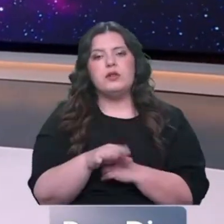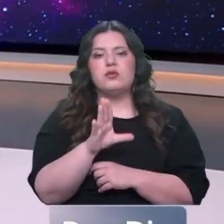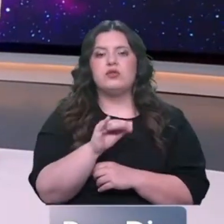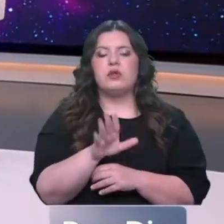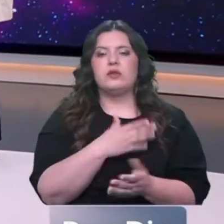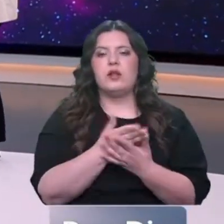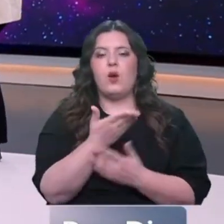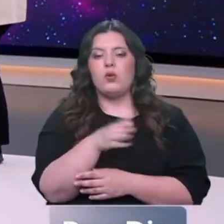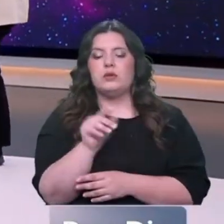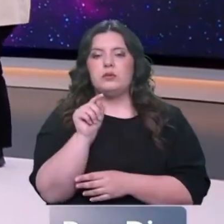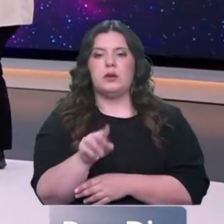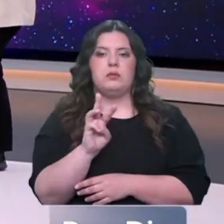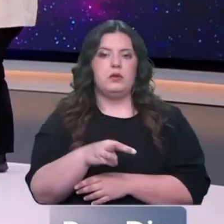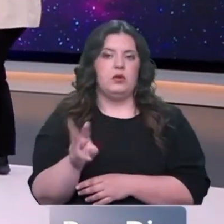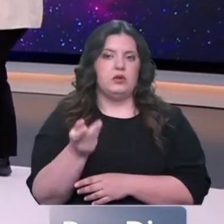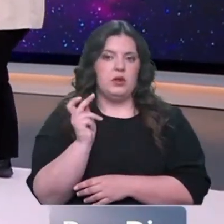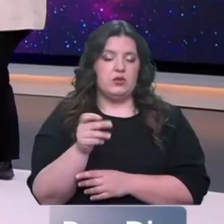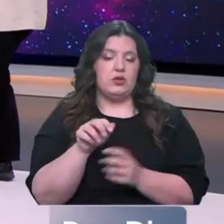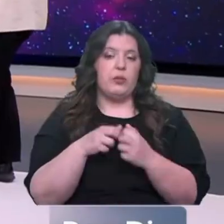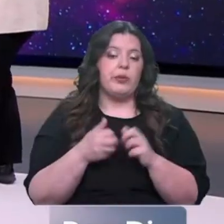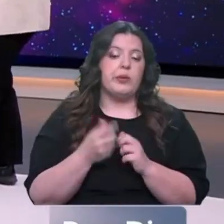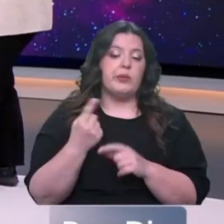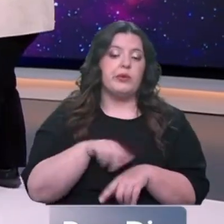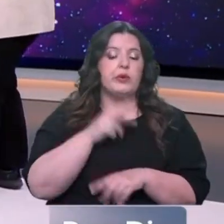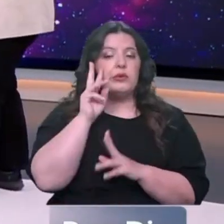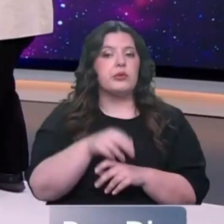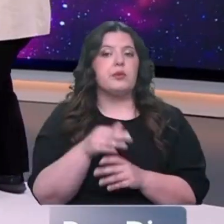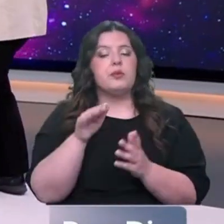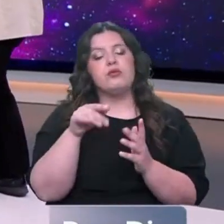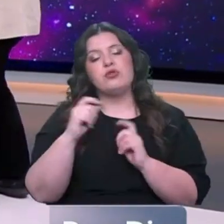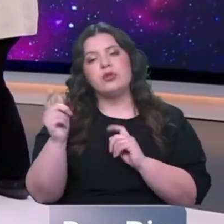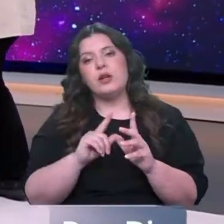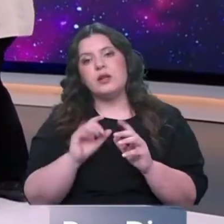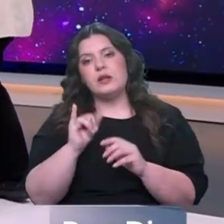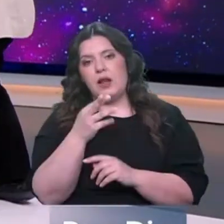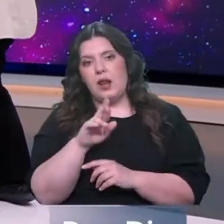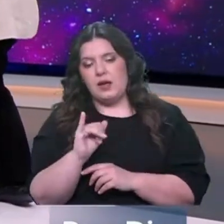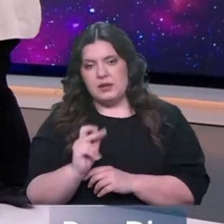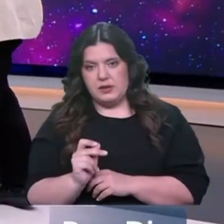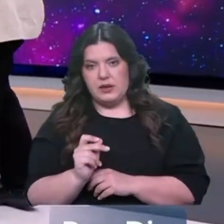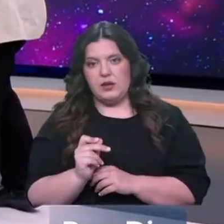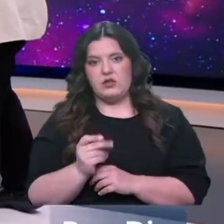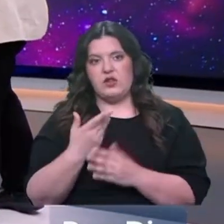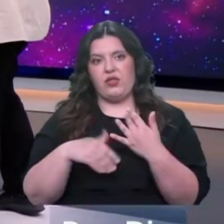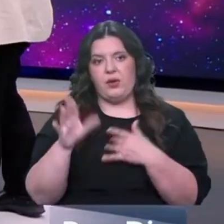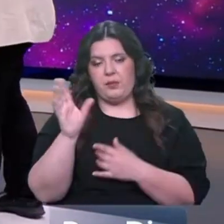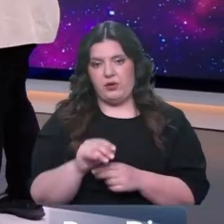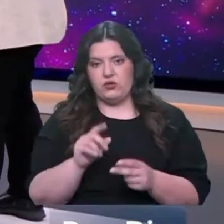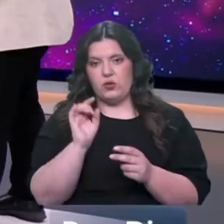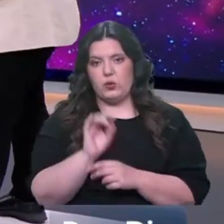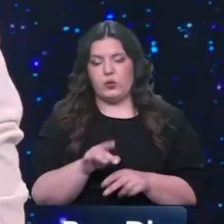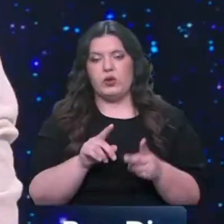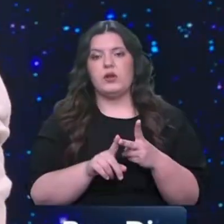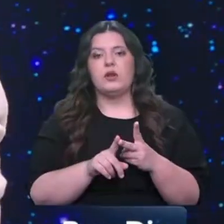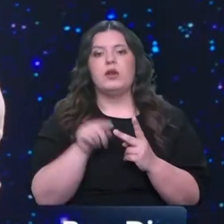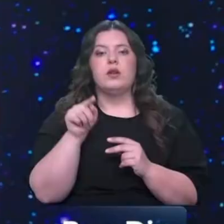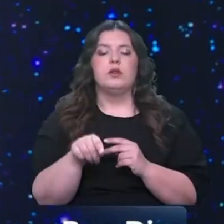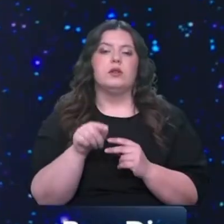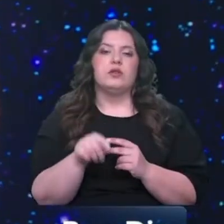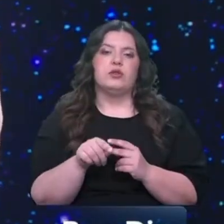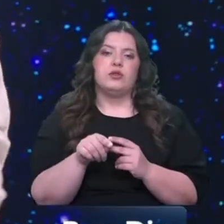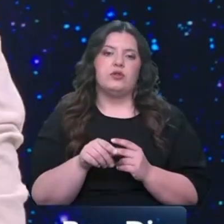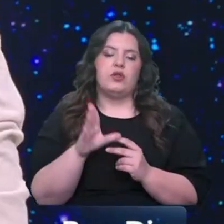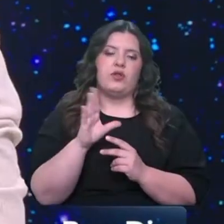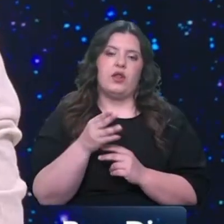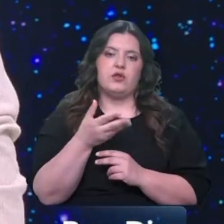11 mil milhões de anos. Isto é um problema, Jorge, porque nós já descobrimos estrelas e galáxias mais velhas do que estes